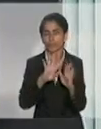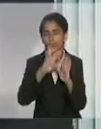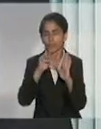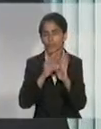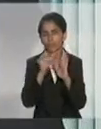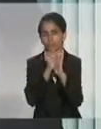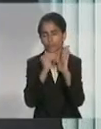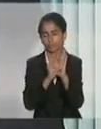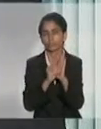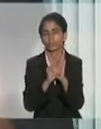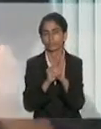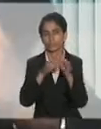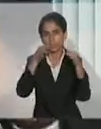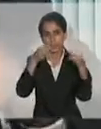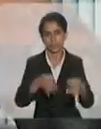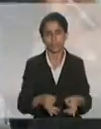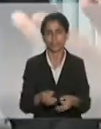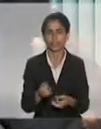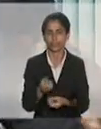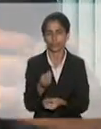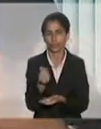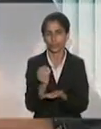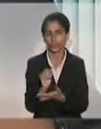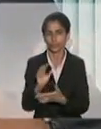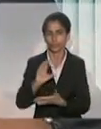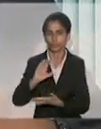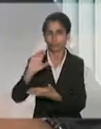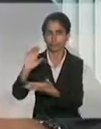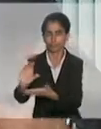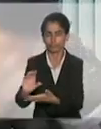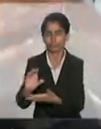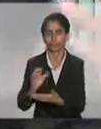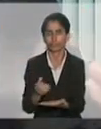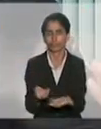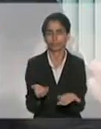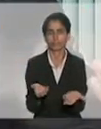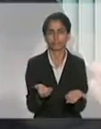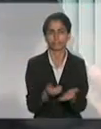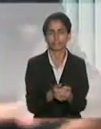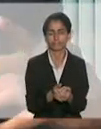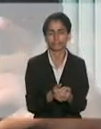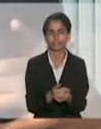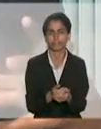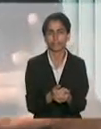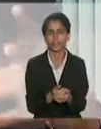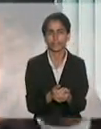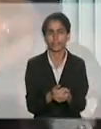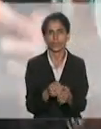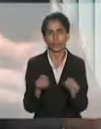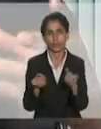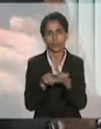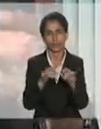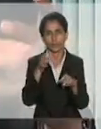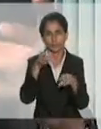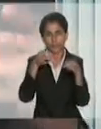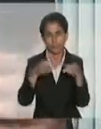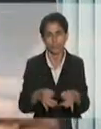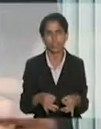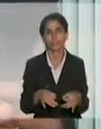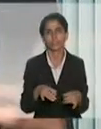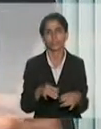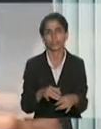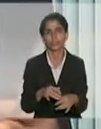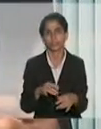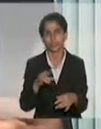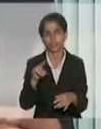para justificar você abrir mão daquele valor. Né? E justificar que haveria